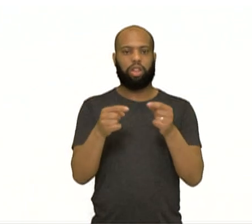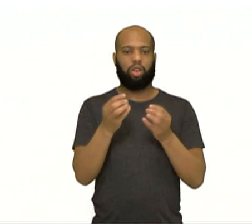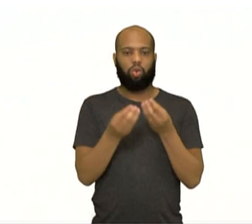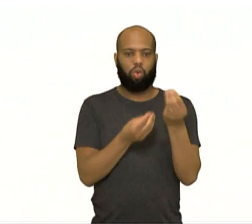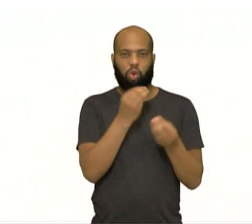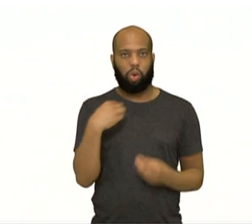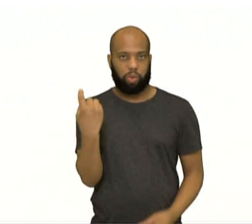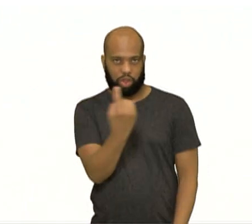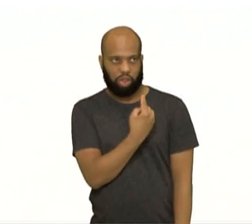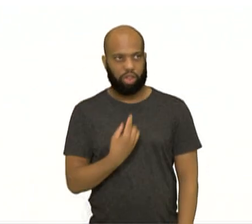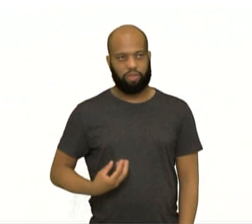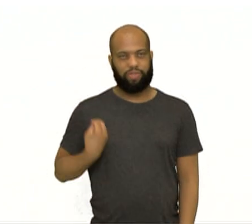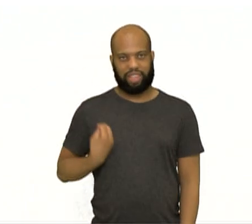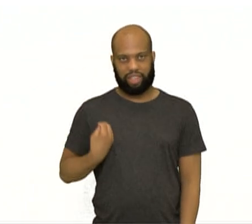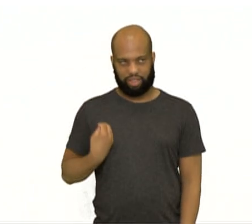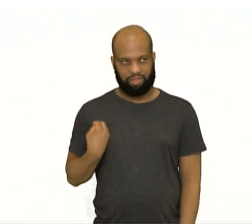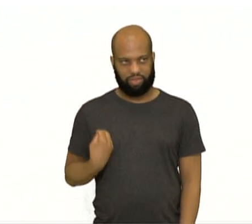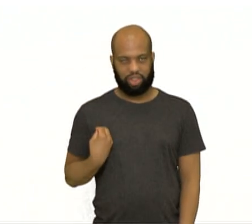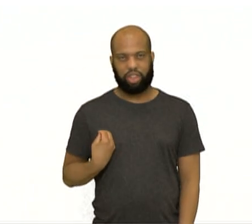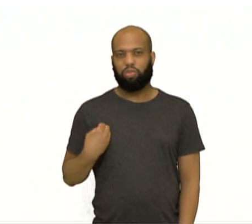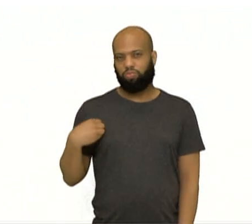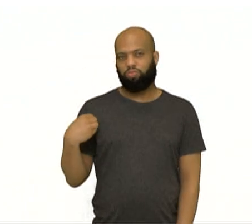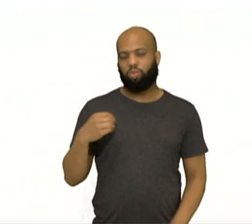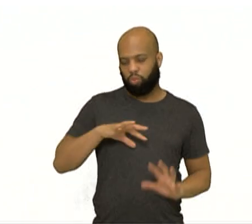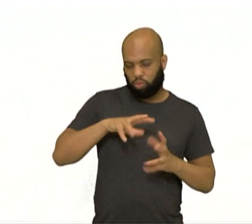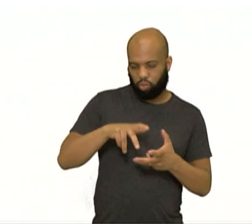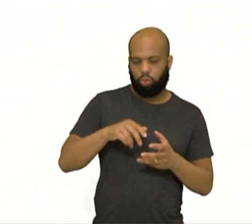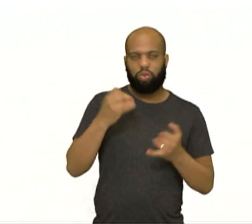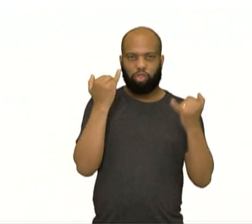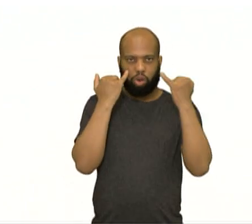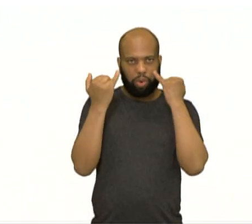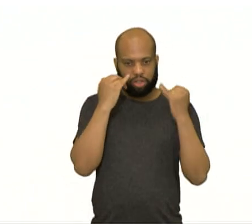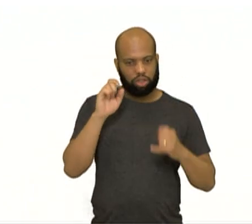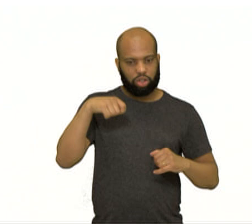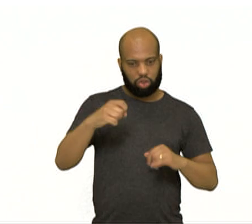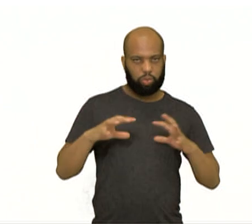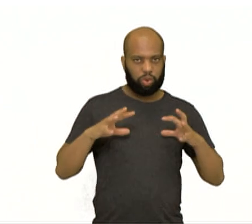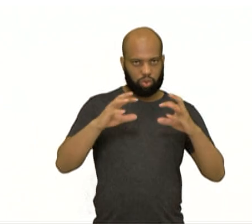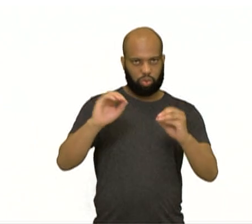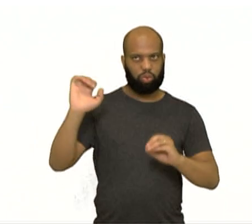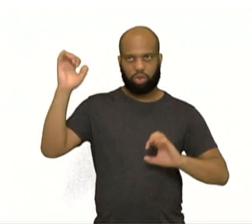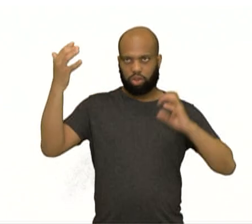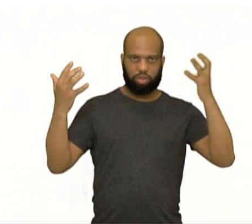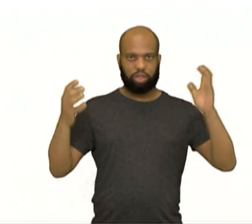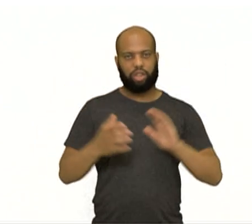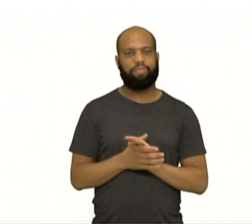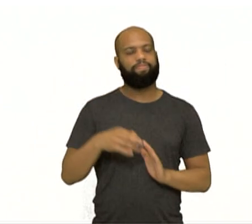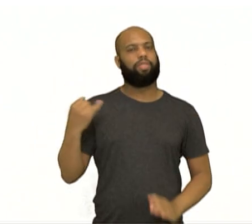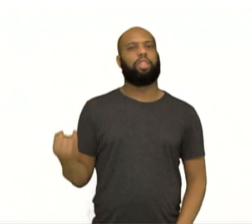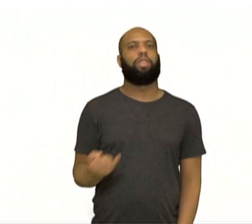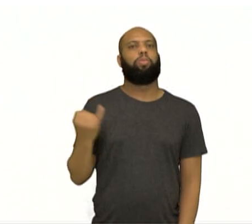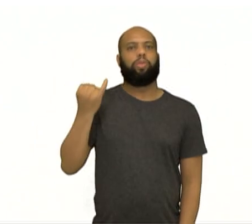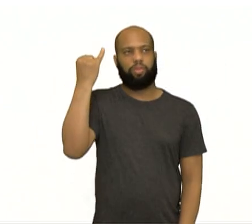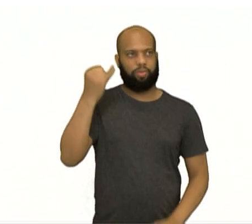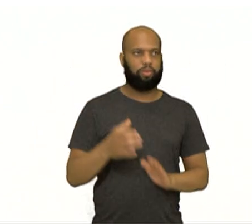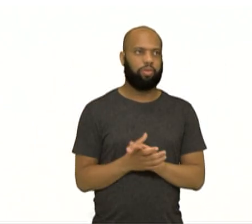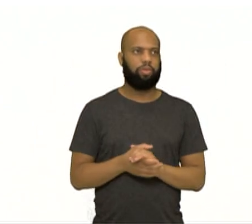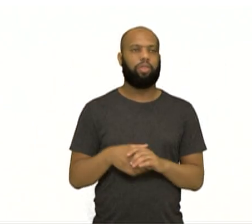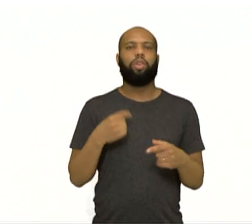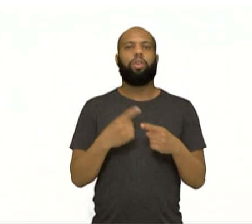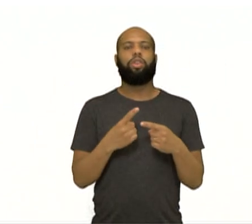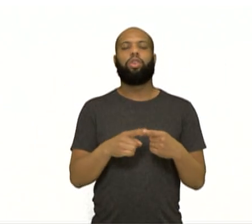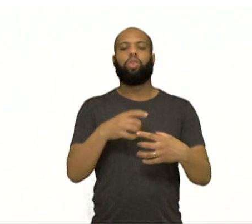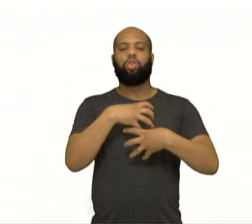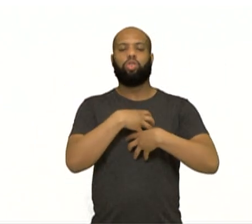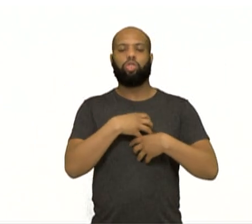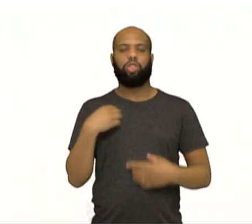mundo. Então a informação que nós passamos, a informação sobre tudo que é à nossa volta, ela é muito preciosa. Por isso a maneira que